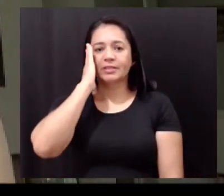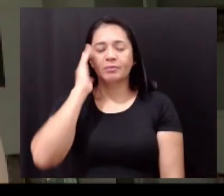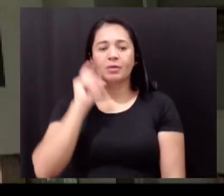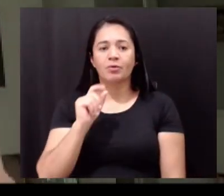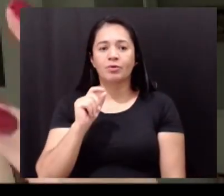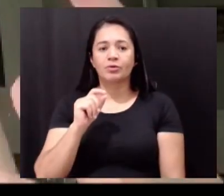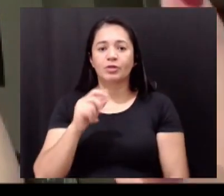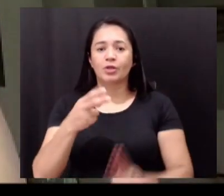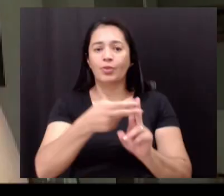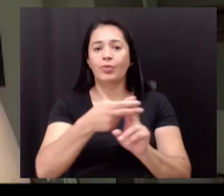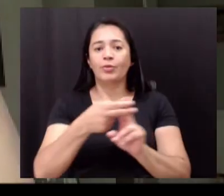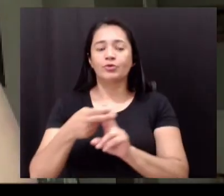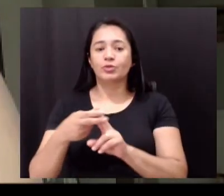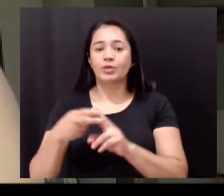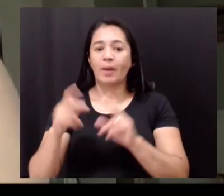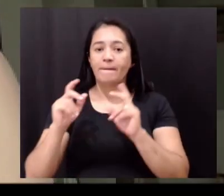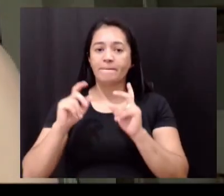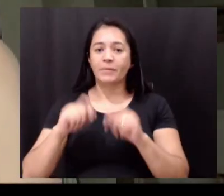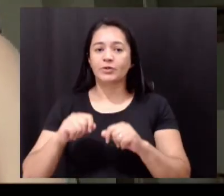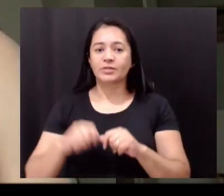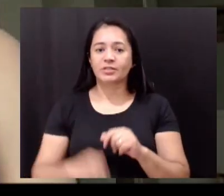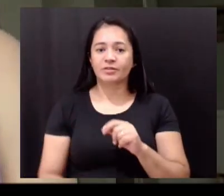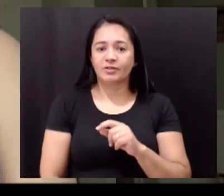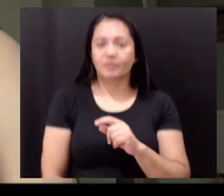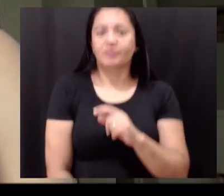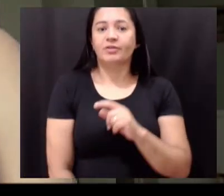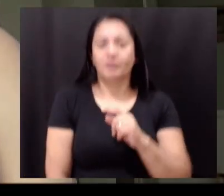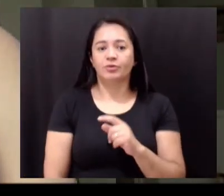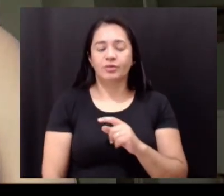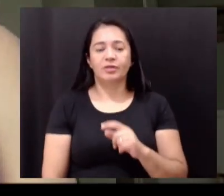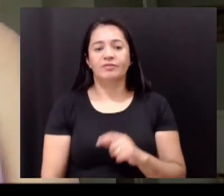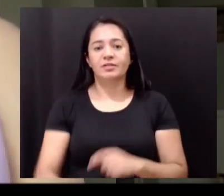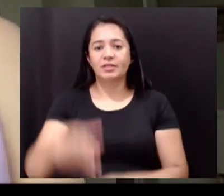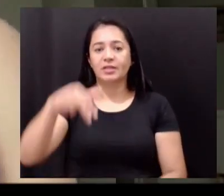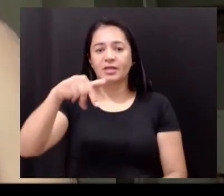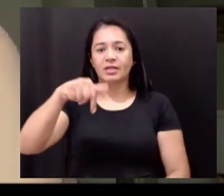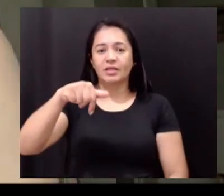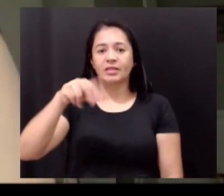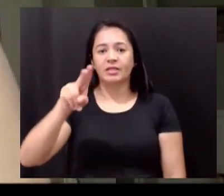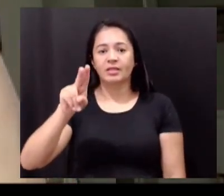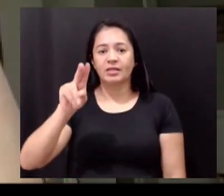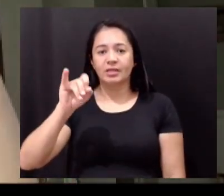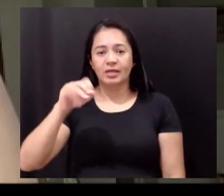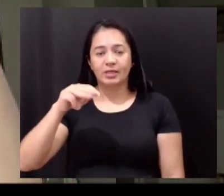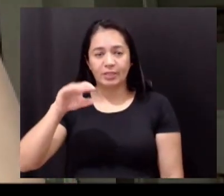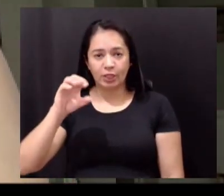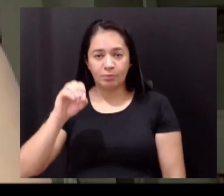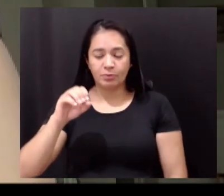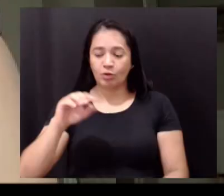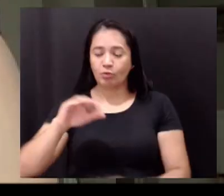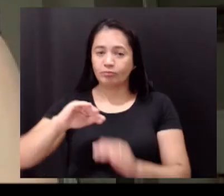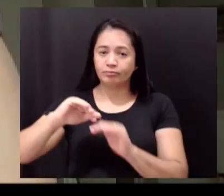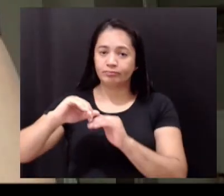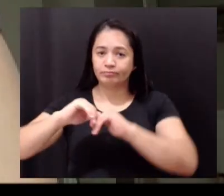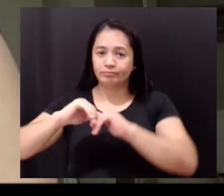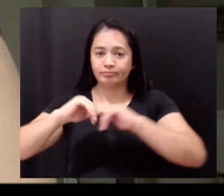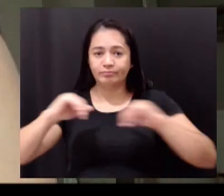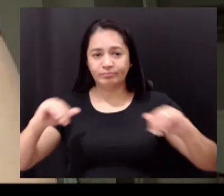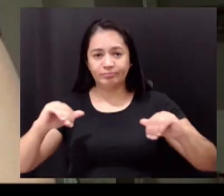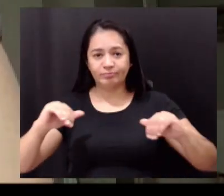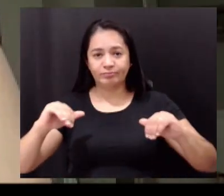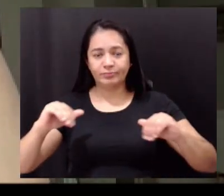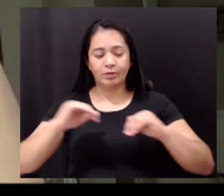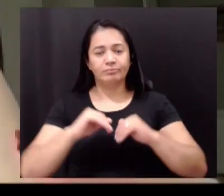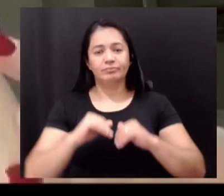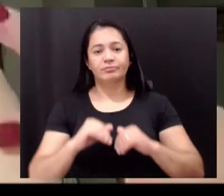possível fazer quimioterapia isoladamente, em alguns casos, seguido de químio e radioterapia. Então